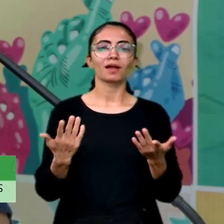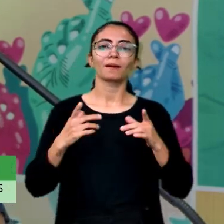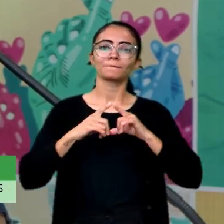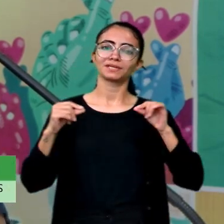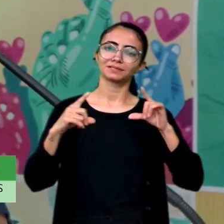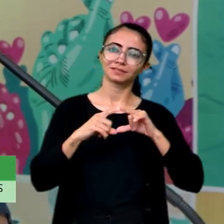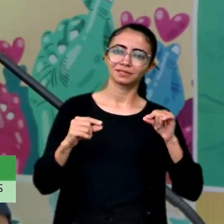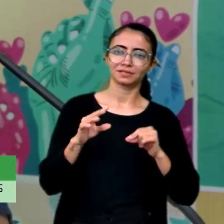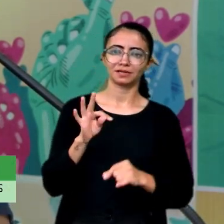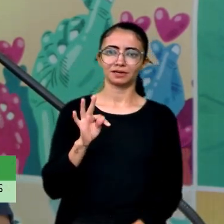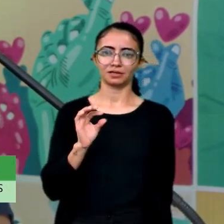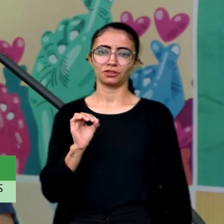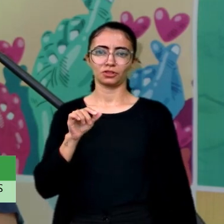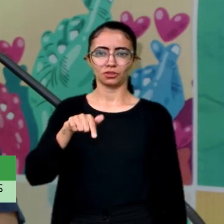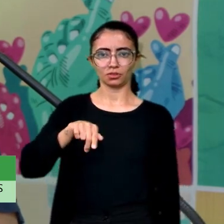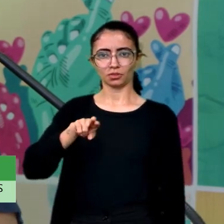Dubai,